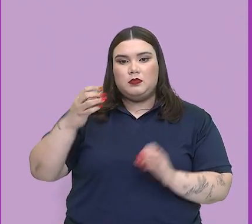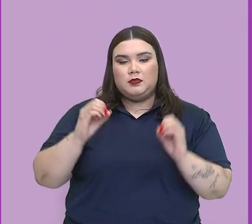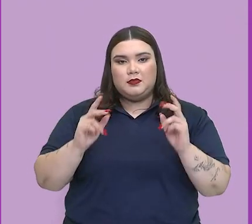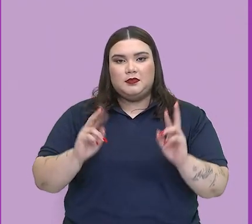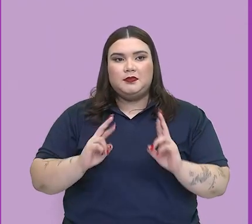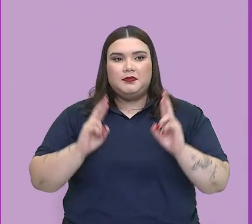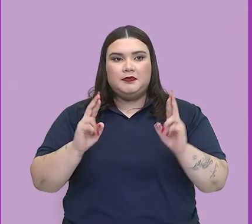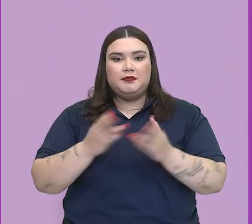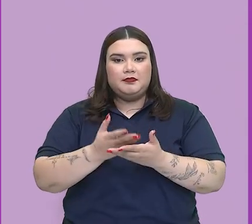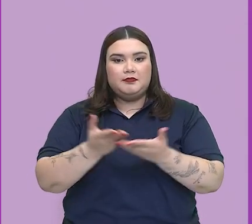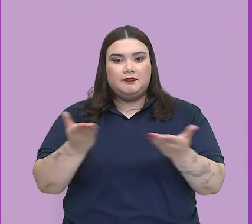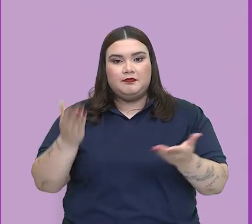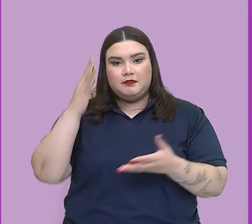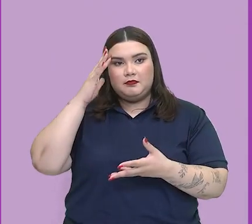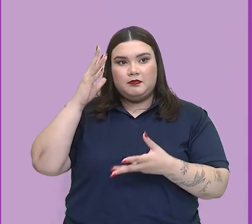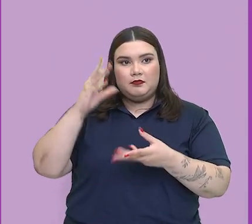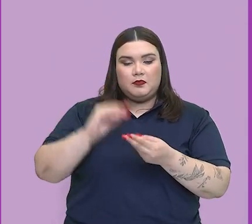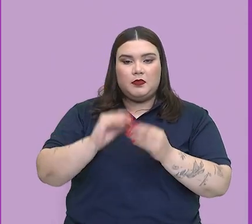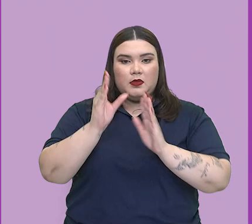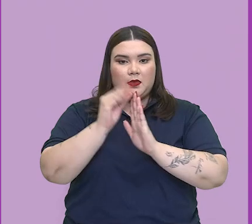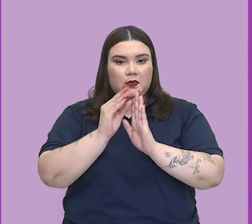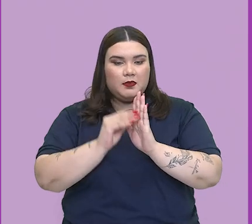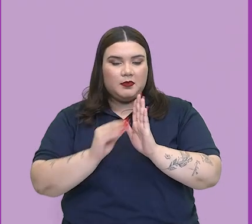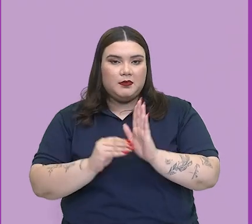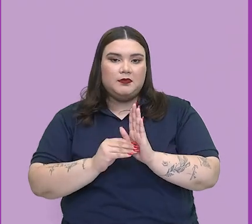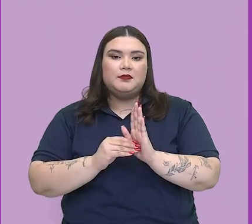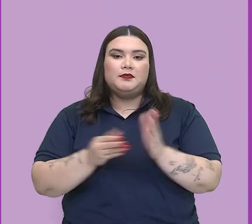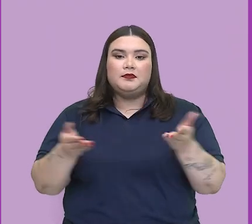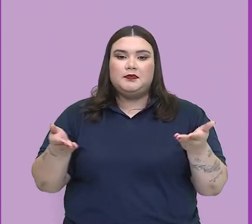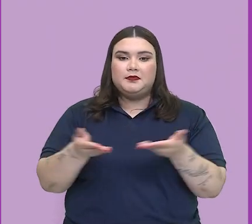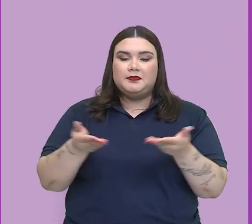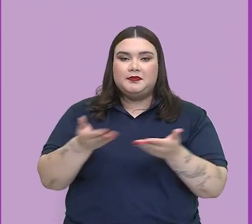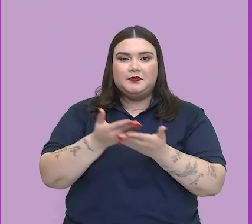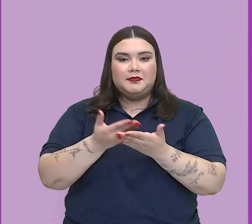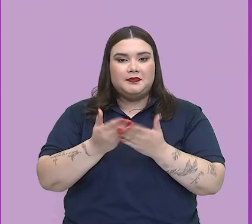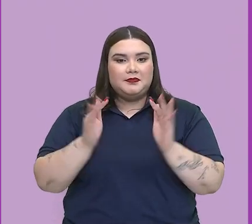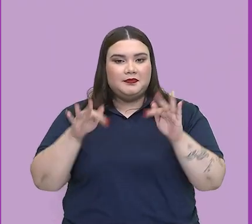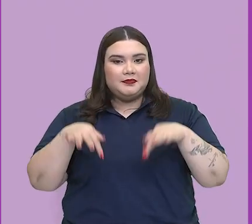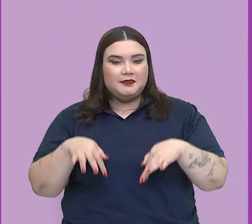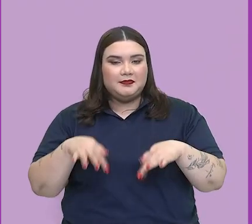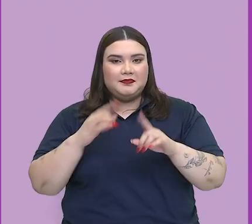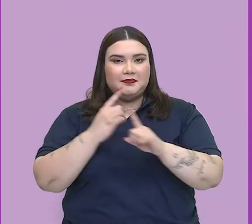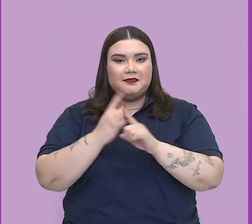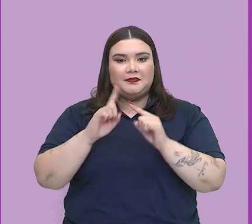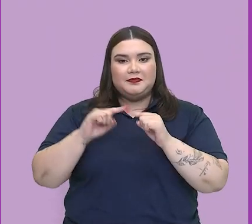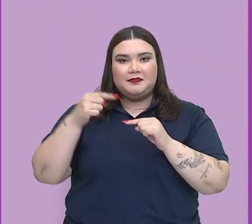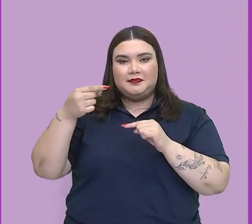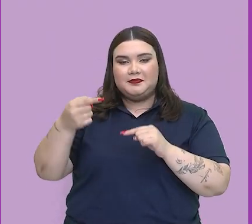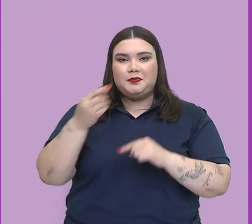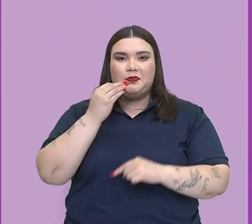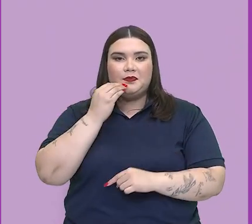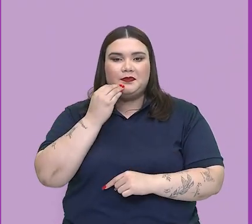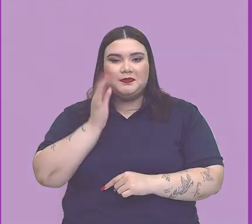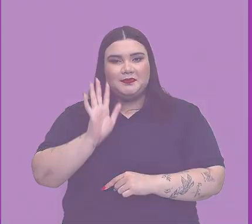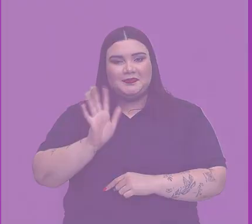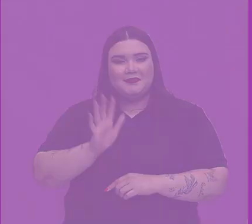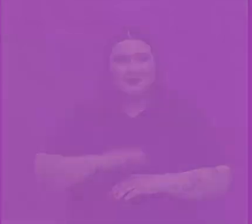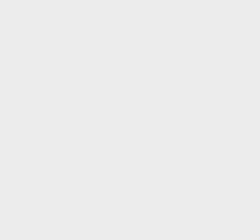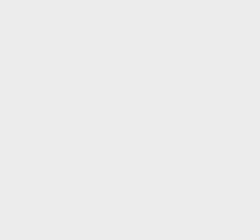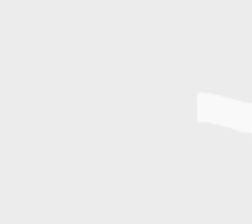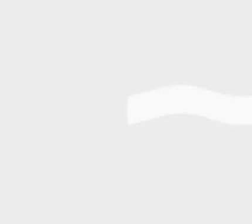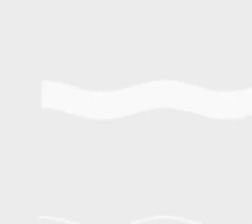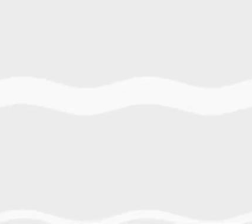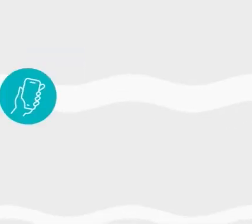Espero que vocês tenham compreendido o conteúdo. Essa foi a nossa aula e a gente se encontra aqui numa próxima oportunidade. Até lá!